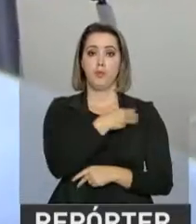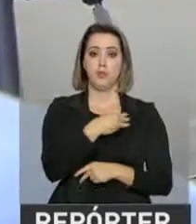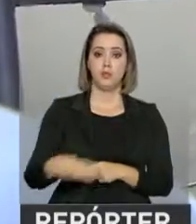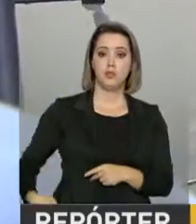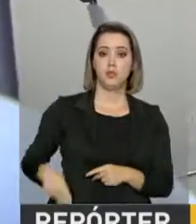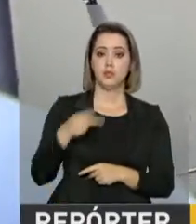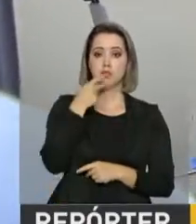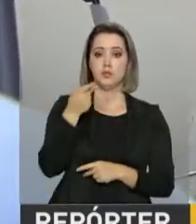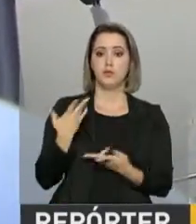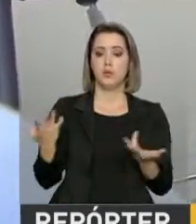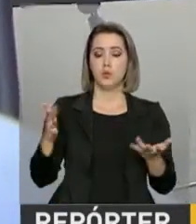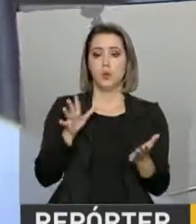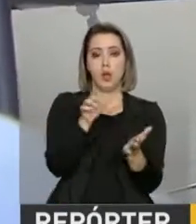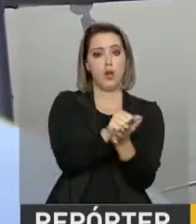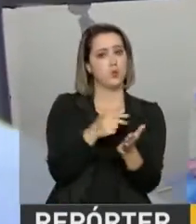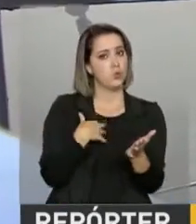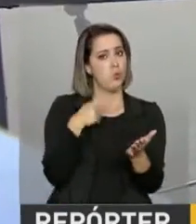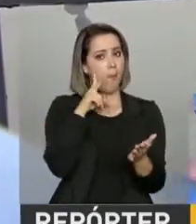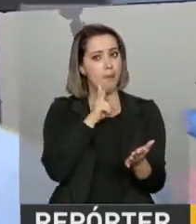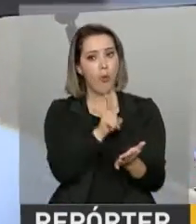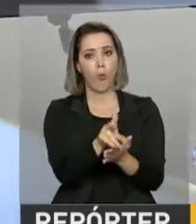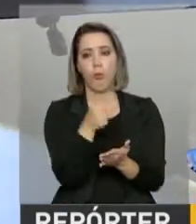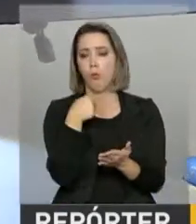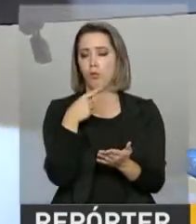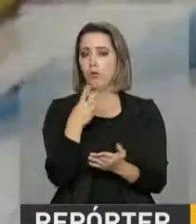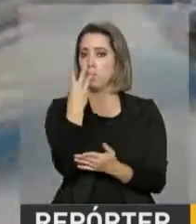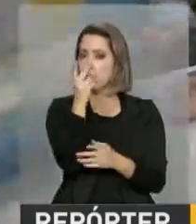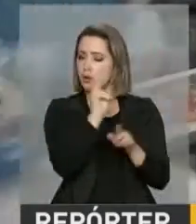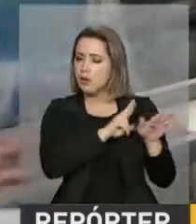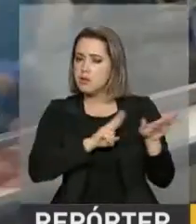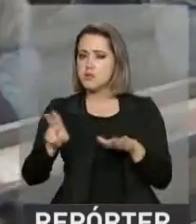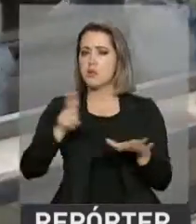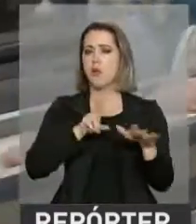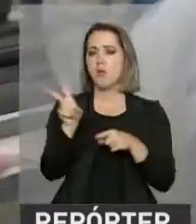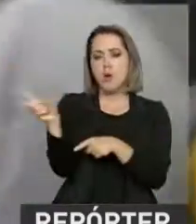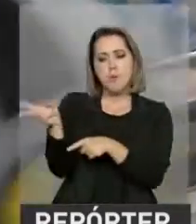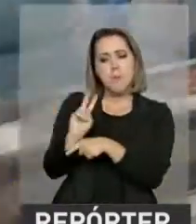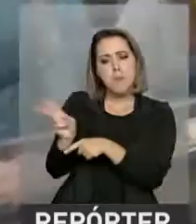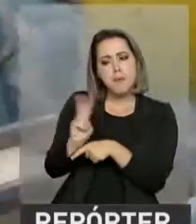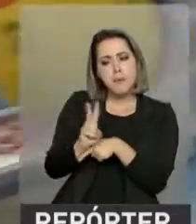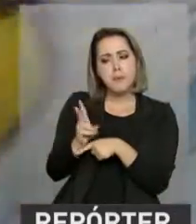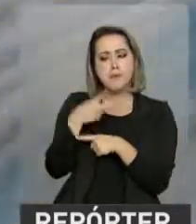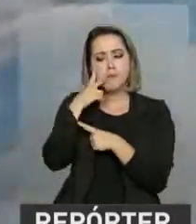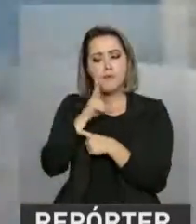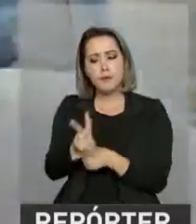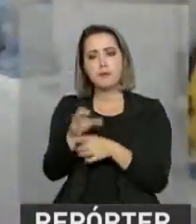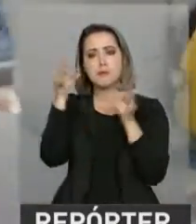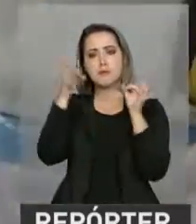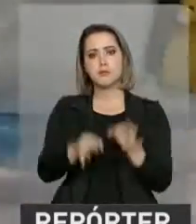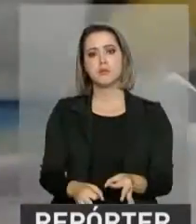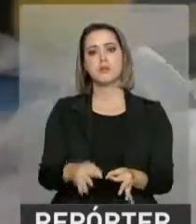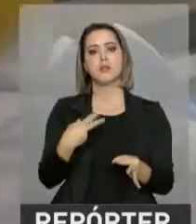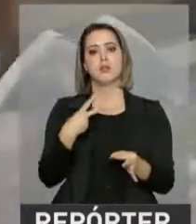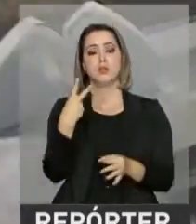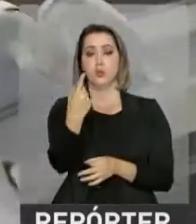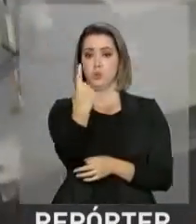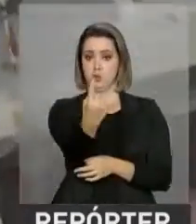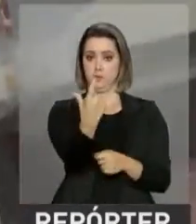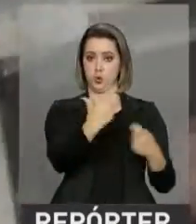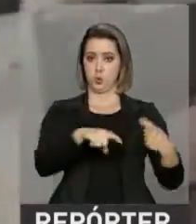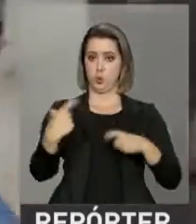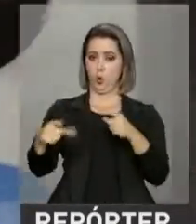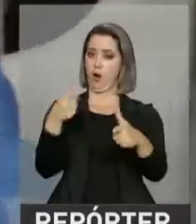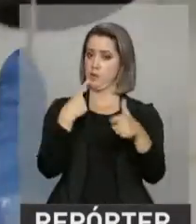que o ministério assumiu o compromisso de, no prazo de 3 semanas, concluir um pente fino nos 21 frigoríficos suspeitos.